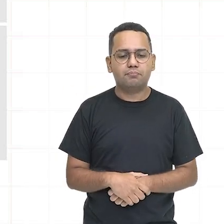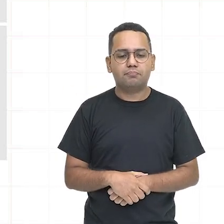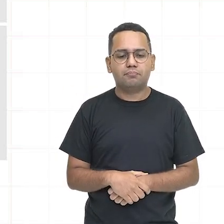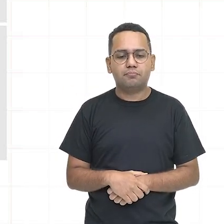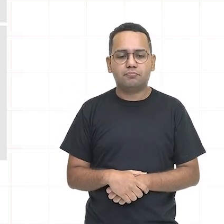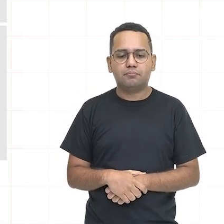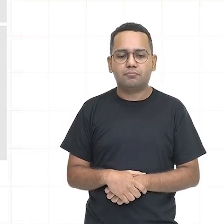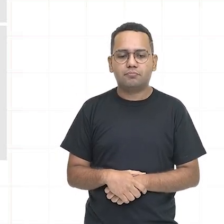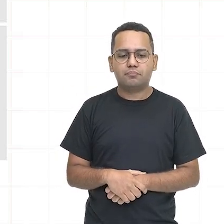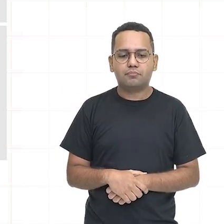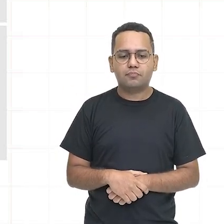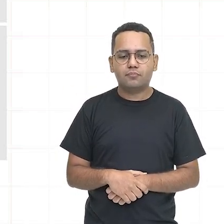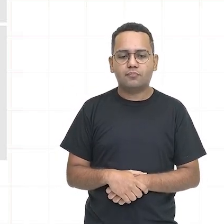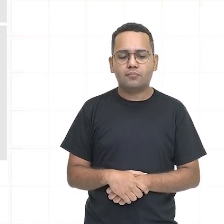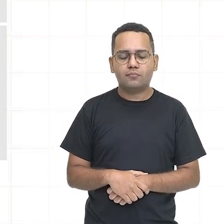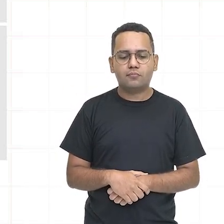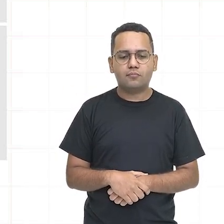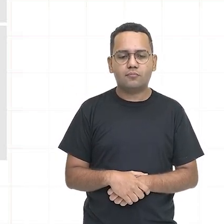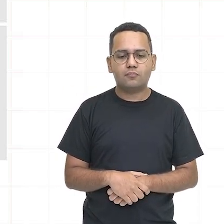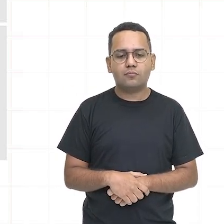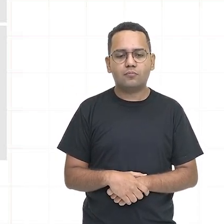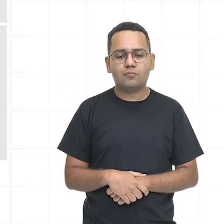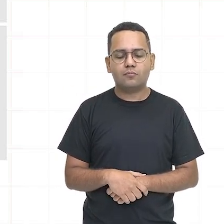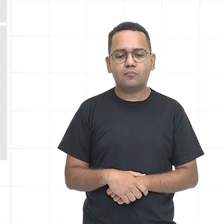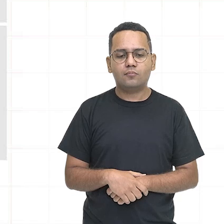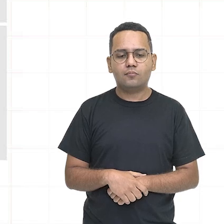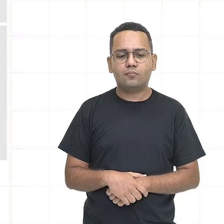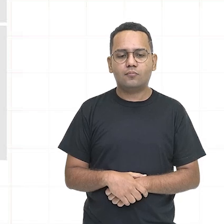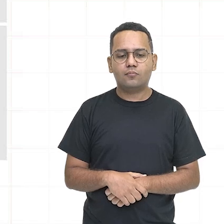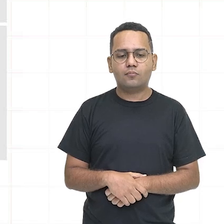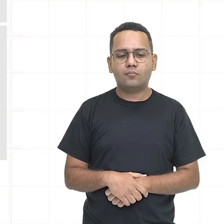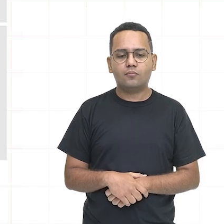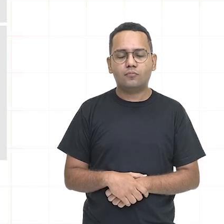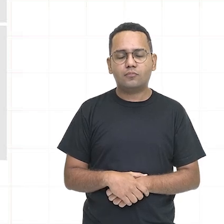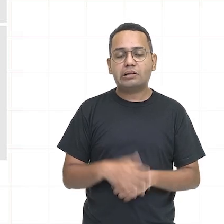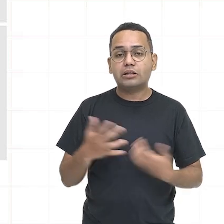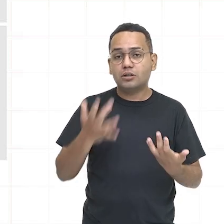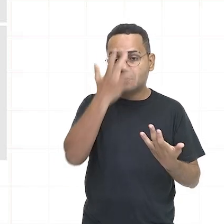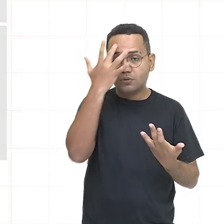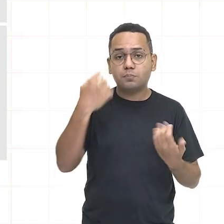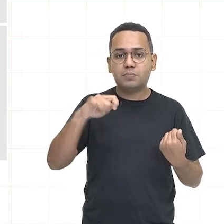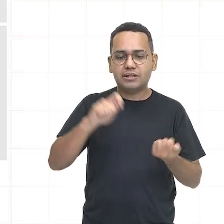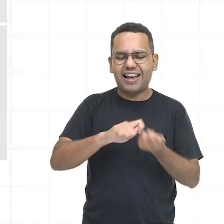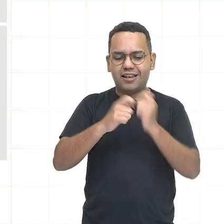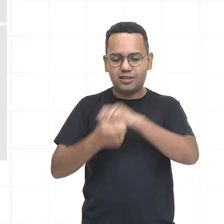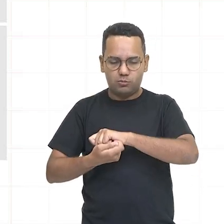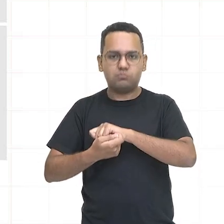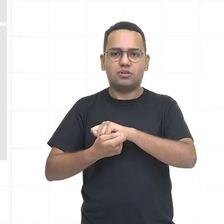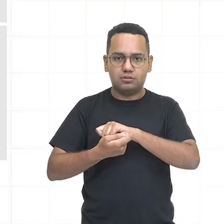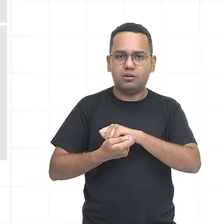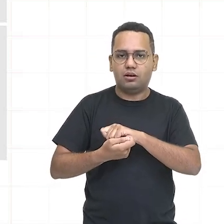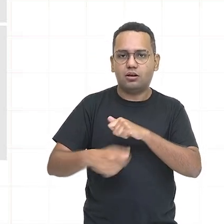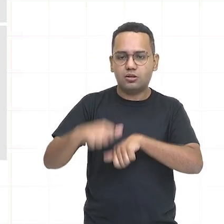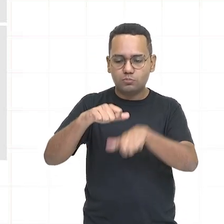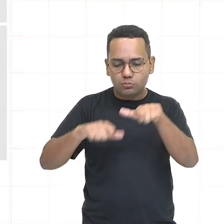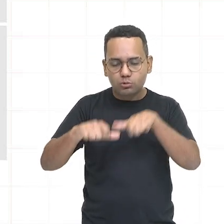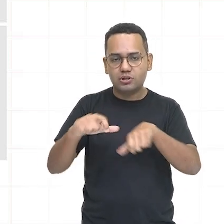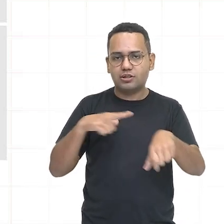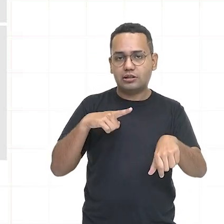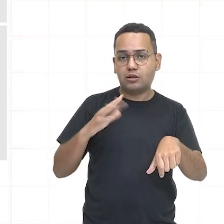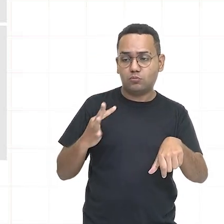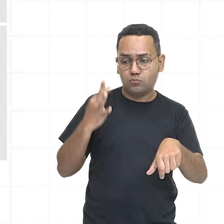possa ocorrer essas mudanças e, consequentemente, as pessoas elas têm que se adaptar a essas mudanças, né? Dessa